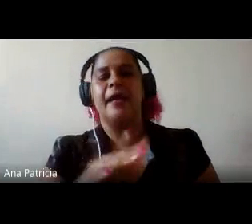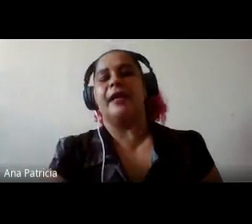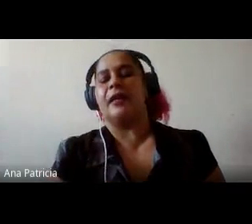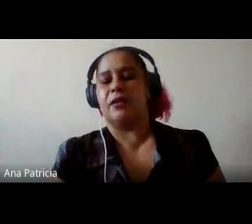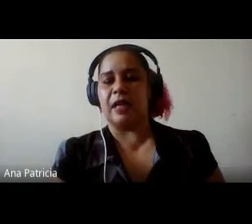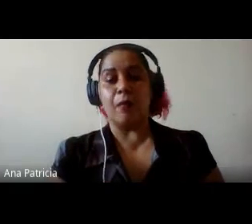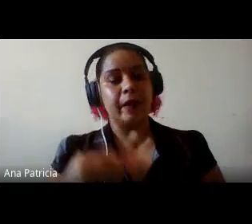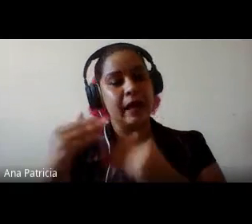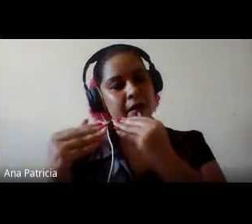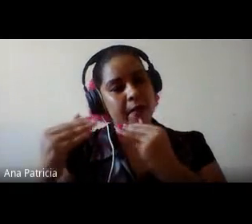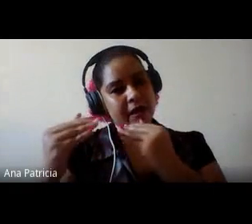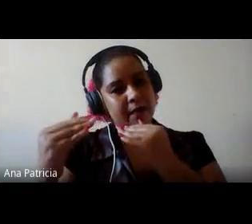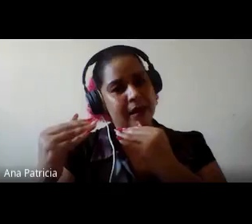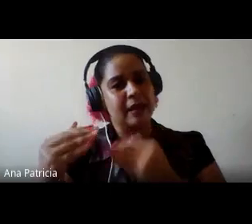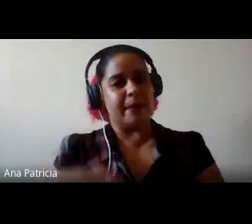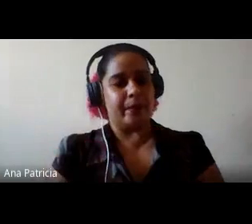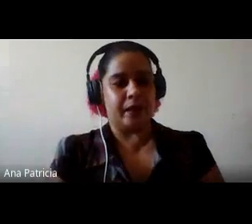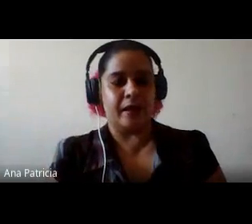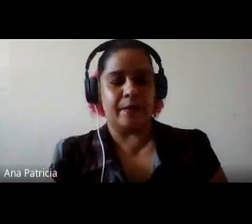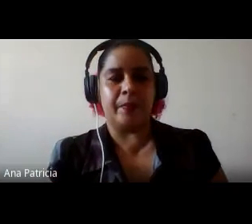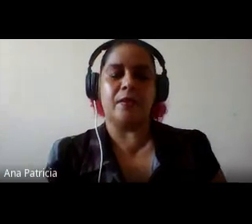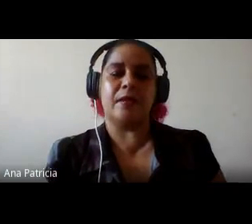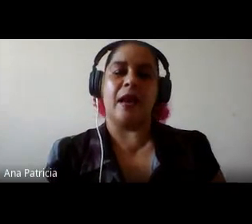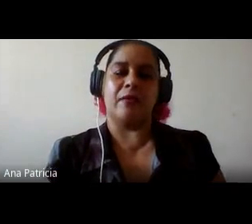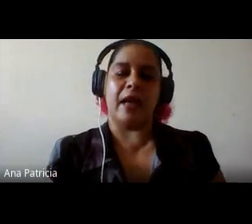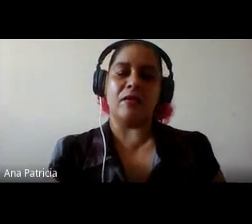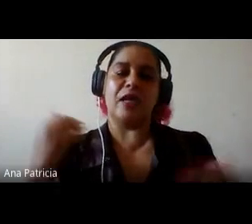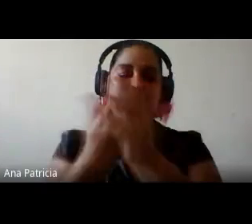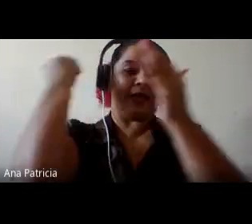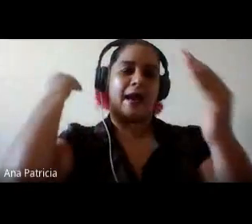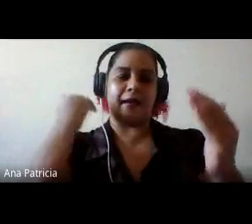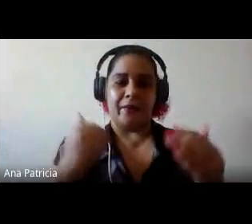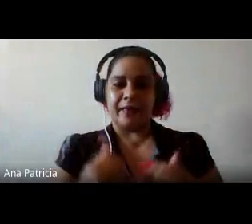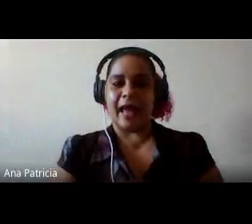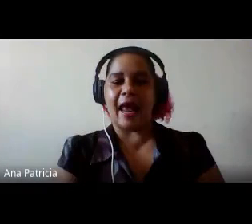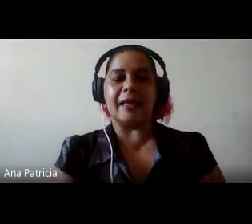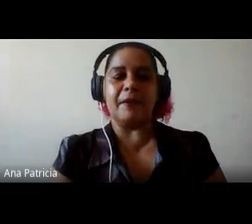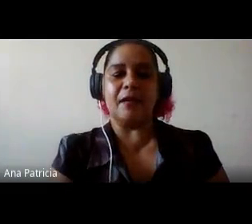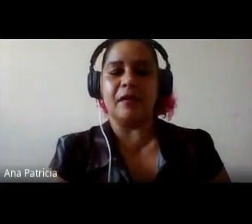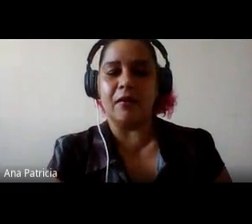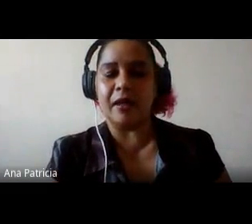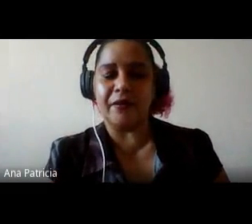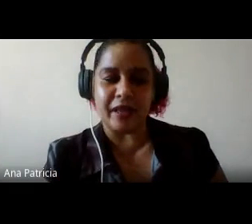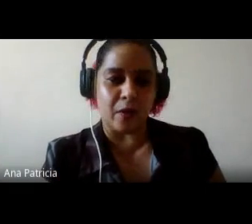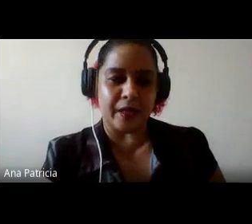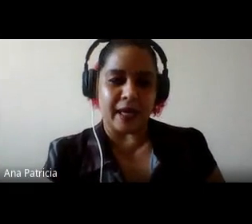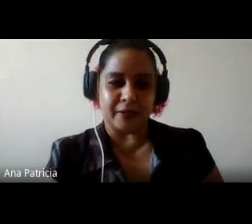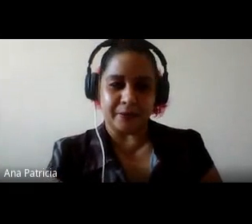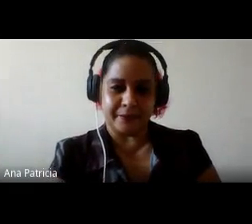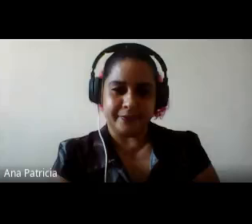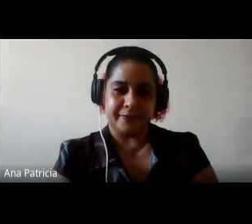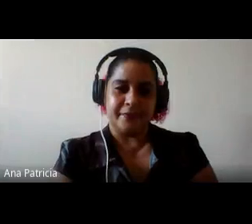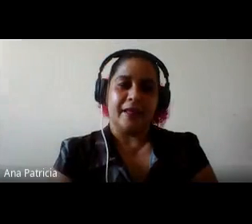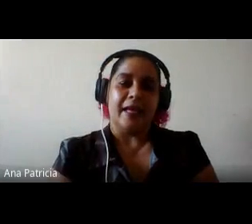pede para ele criar seu sinal. Ganha uma intimidade para poder pedir o sinal, tá? Não chega assim na lata pedindo não, que fica